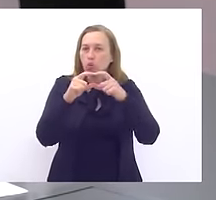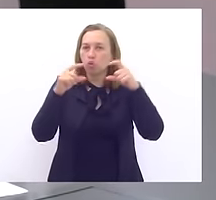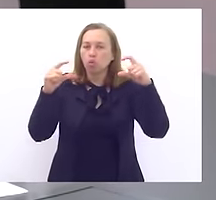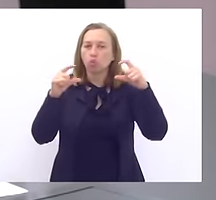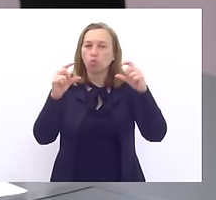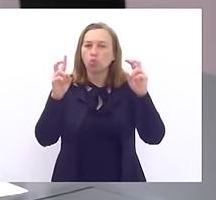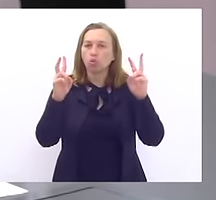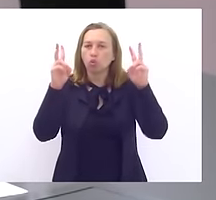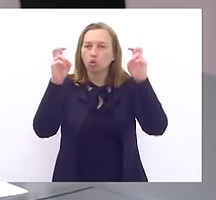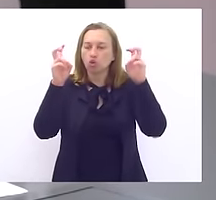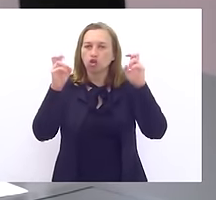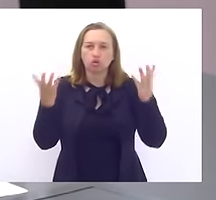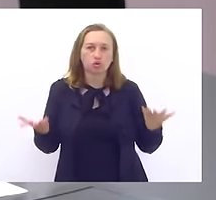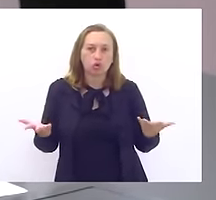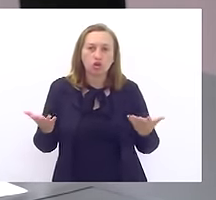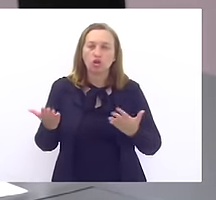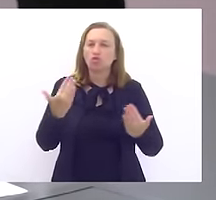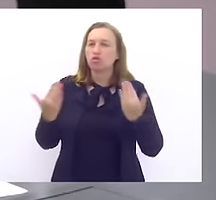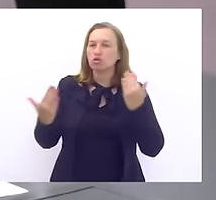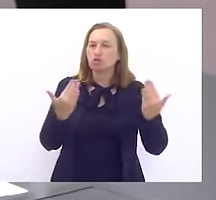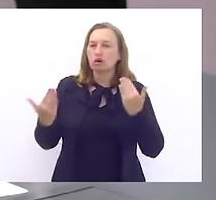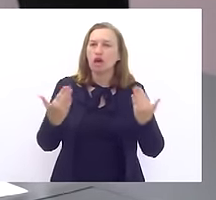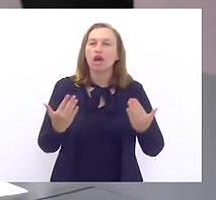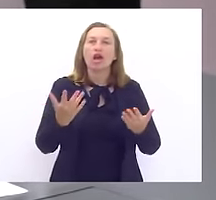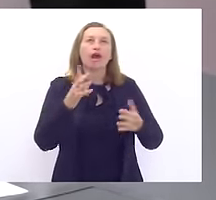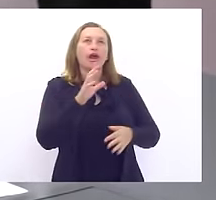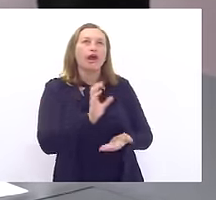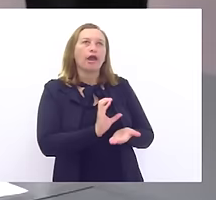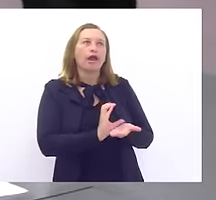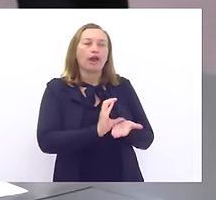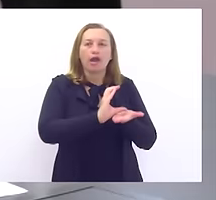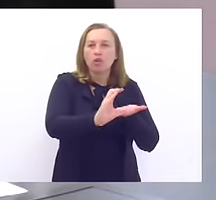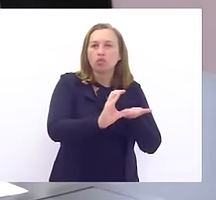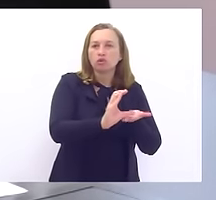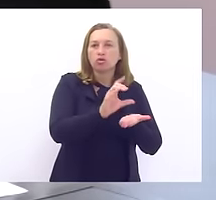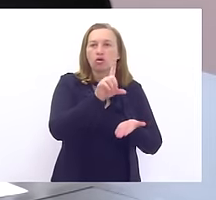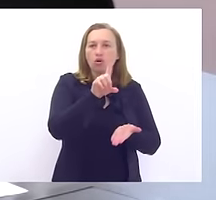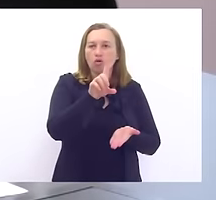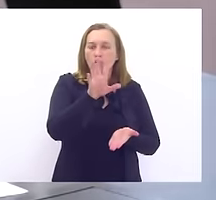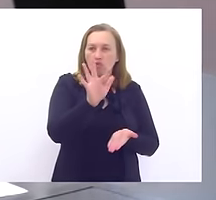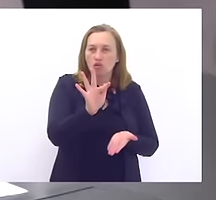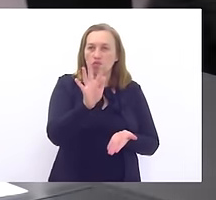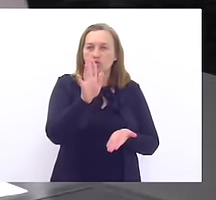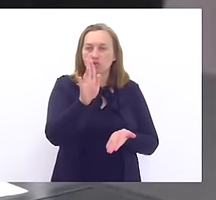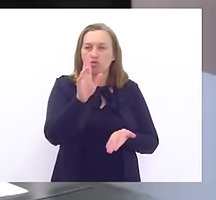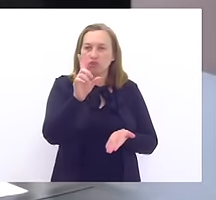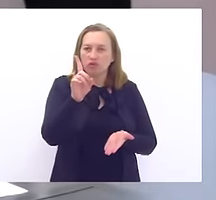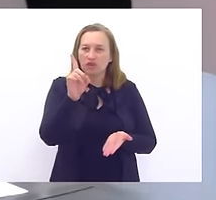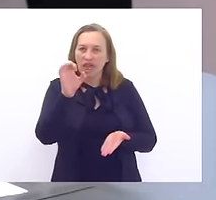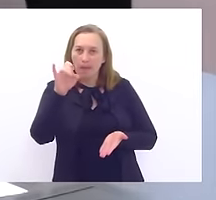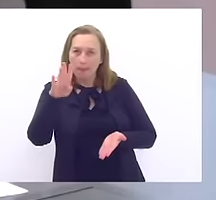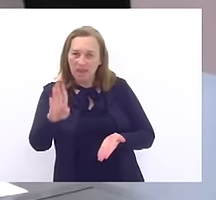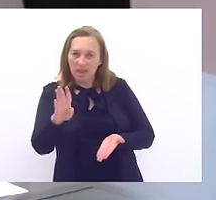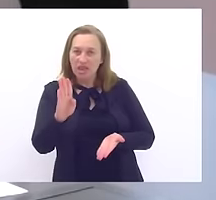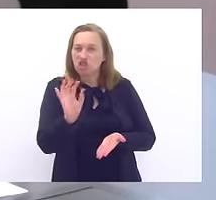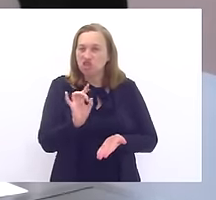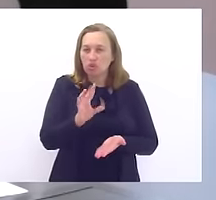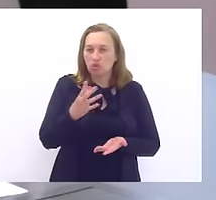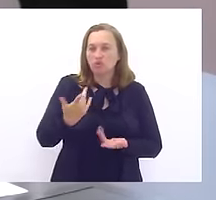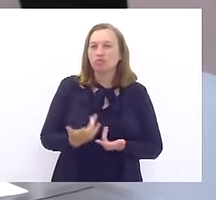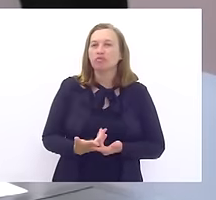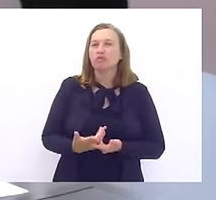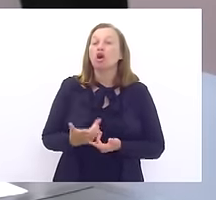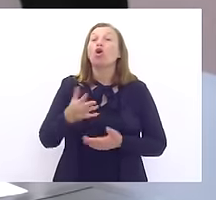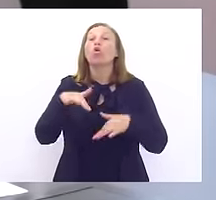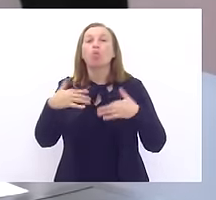se a gente fosse comparar o que é o recurso do fundeb que é o recurso da fonte 100 é isso que a gente enxerga Seu Pedro quando a